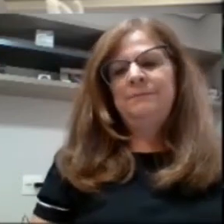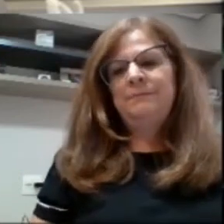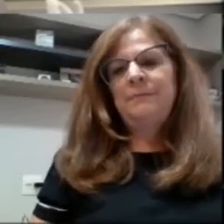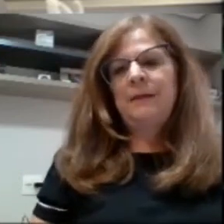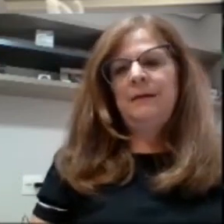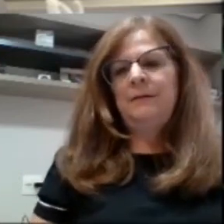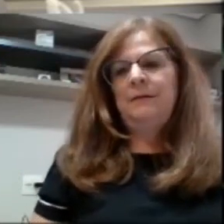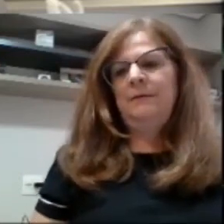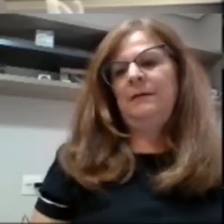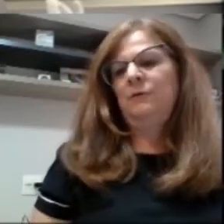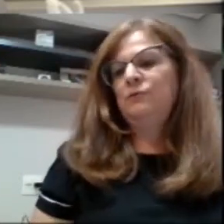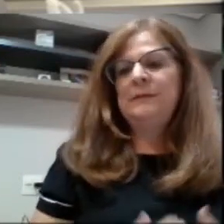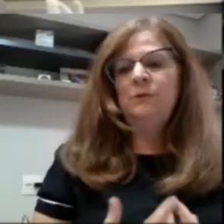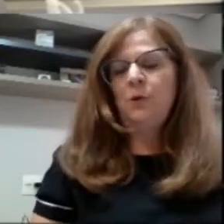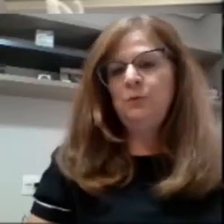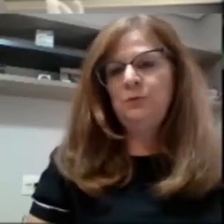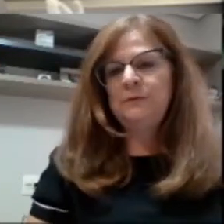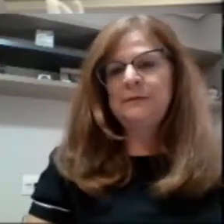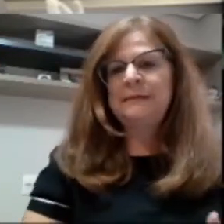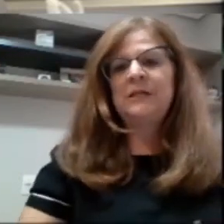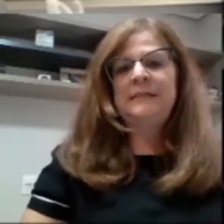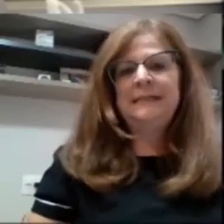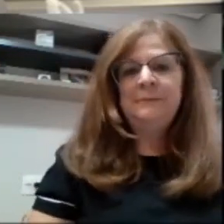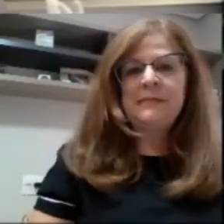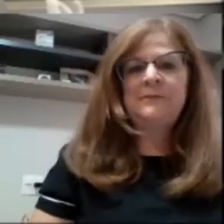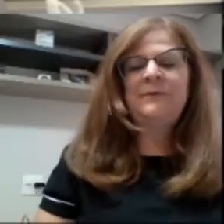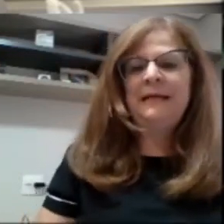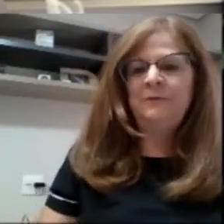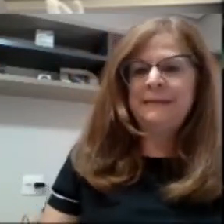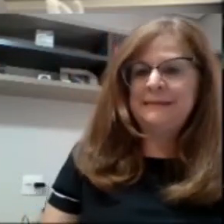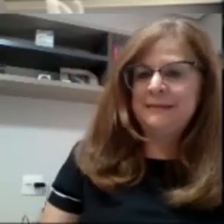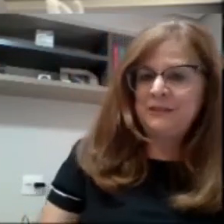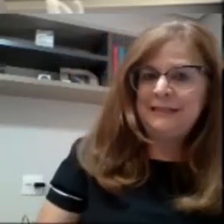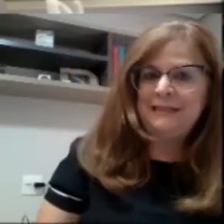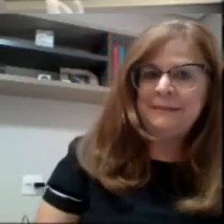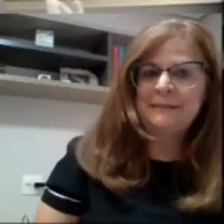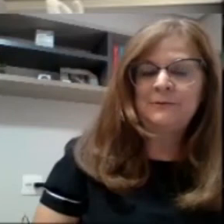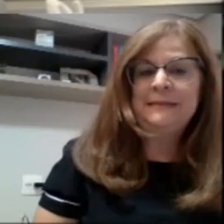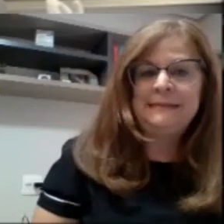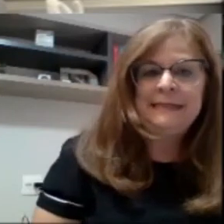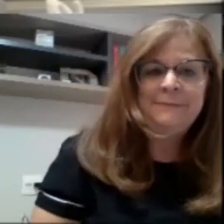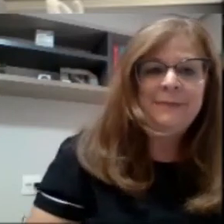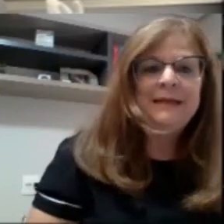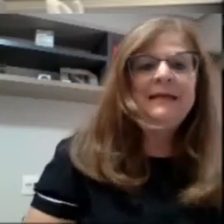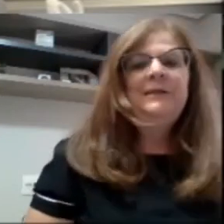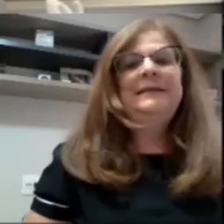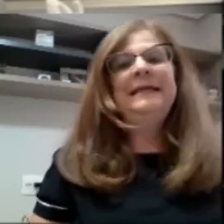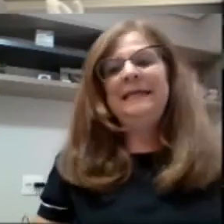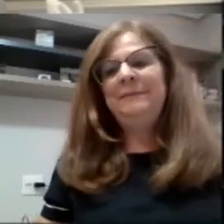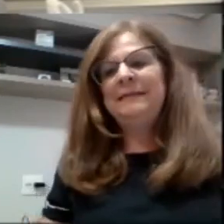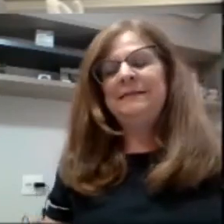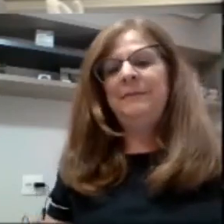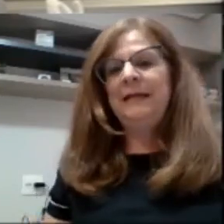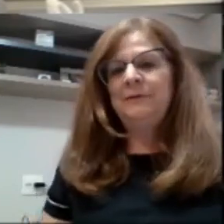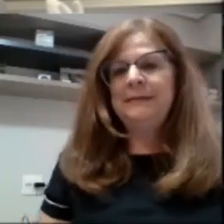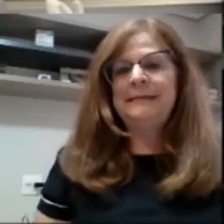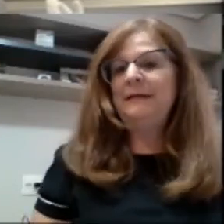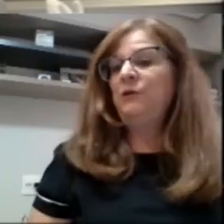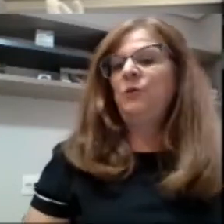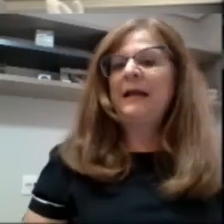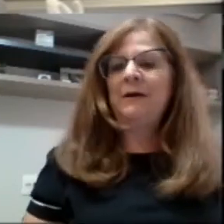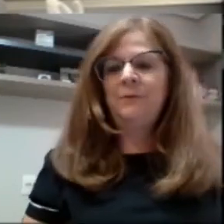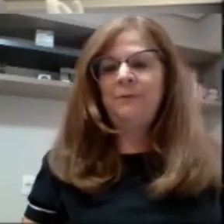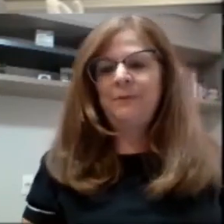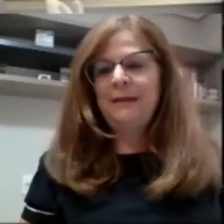comunidade, em alguns encontros, nós já estamos vendo bastante a Libras acontecer. Tem Libras também acontecendo